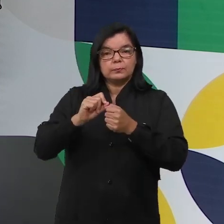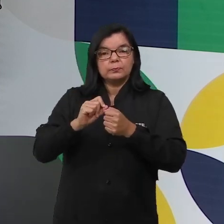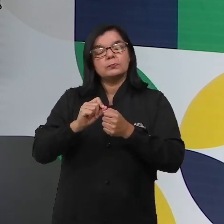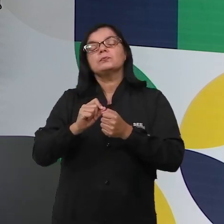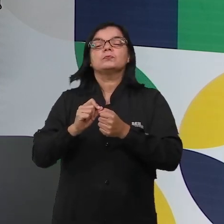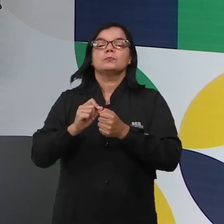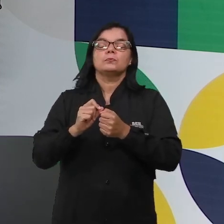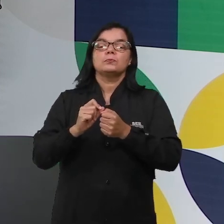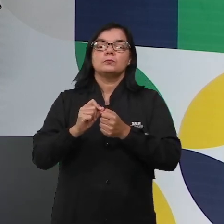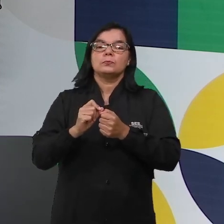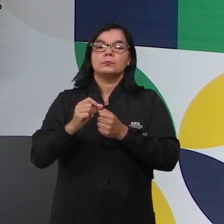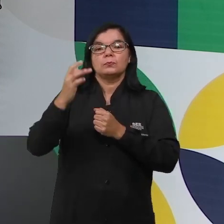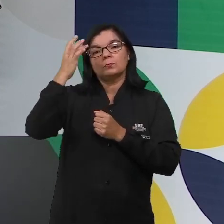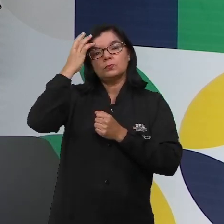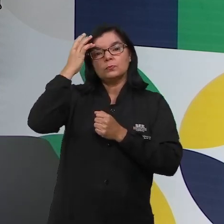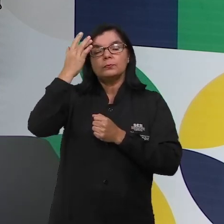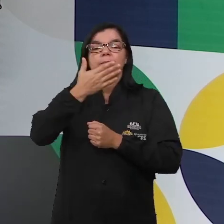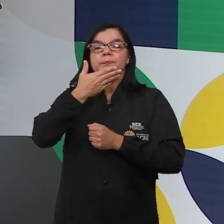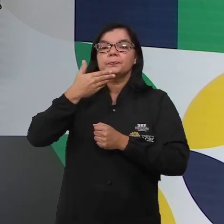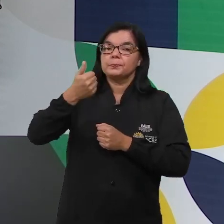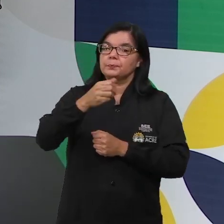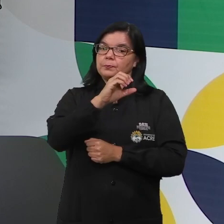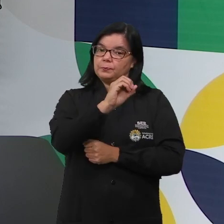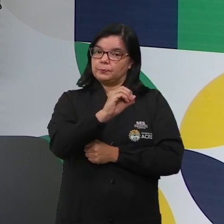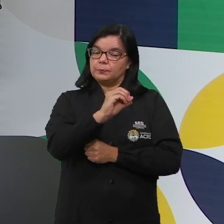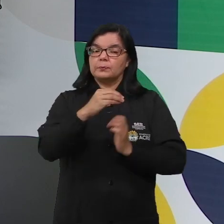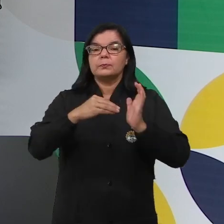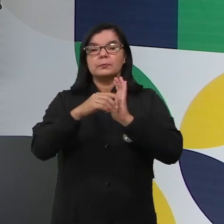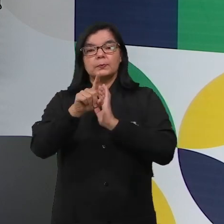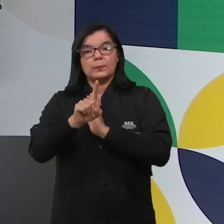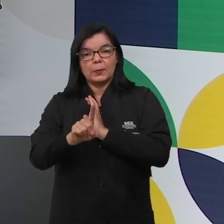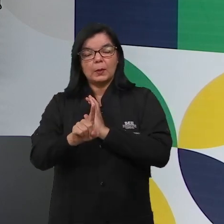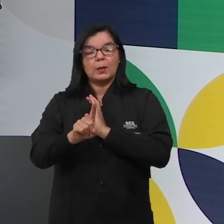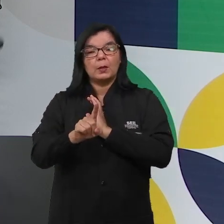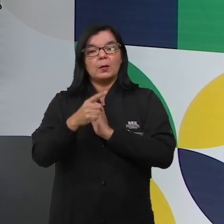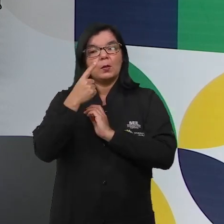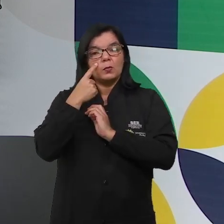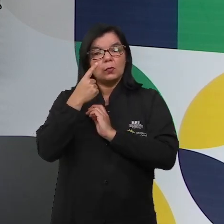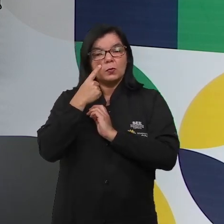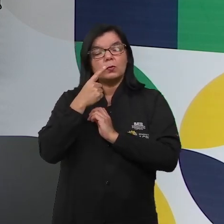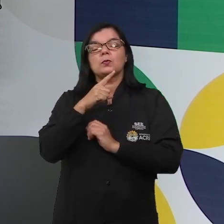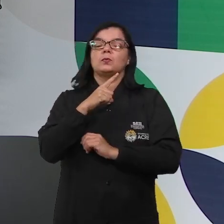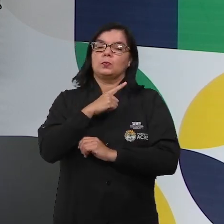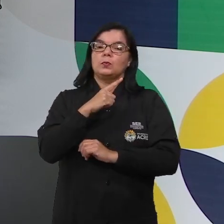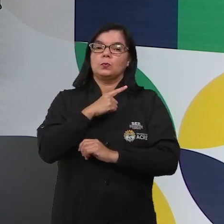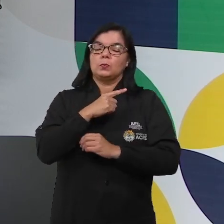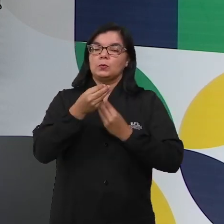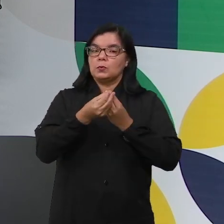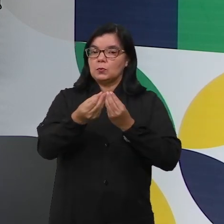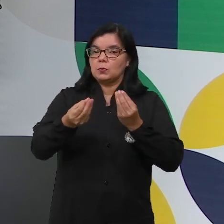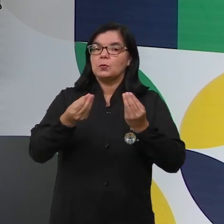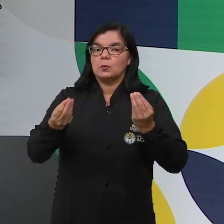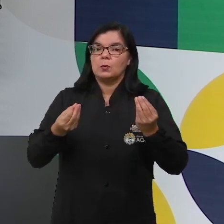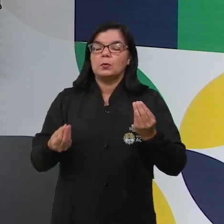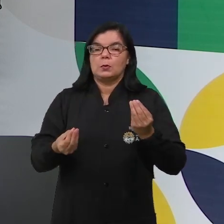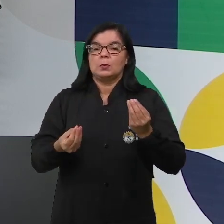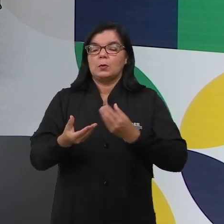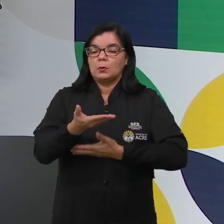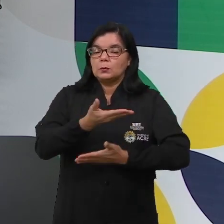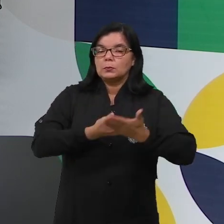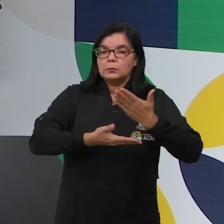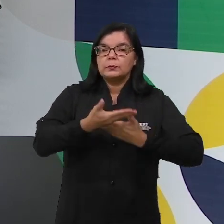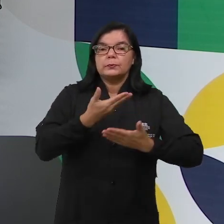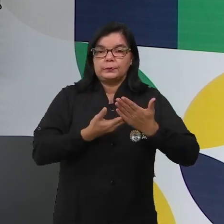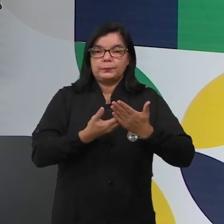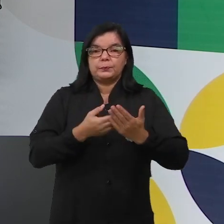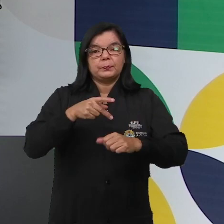preferiu fazer o seguinte, preferiu colocar de 0 até 1. E aqui a gente vai ter uma distribuição em relação